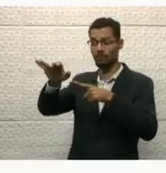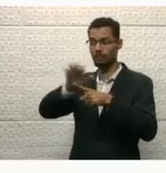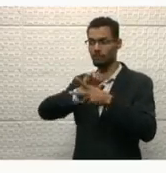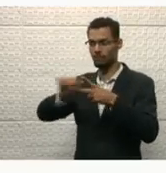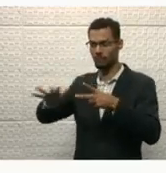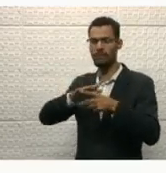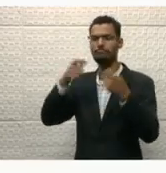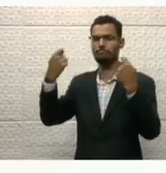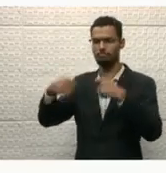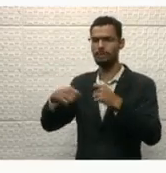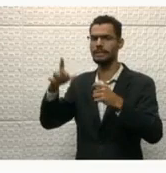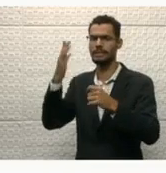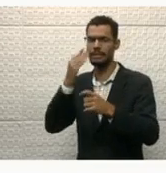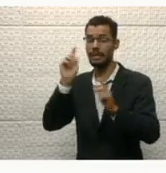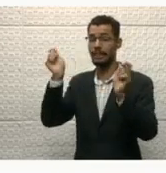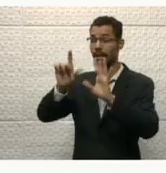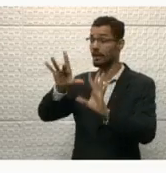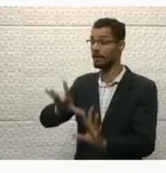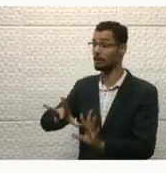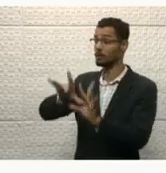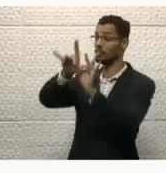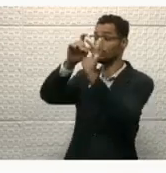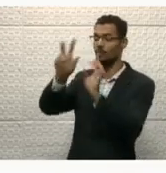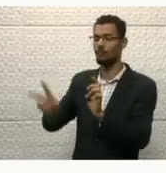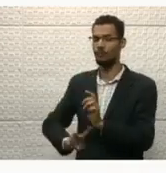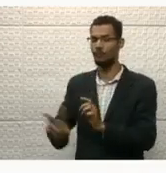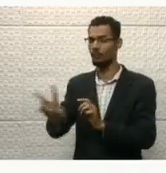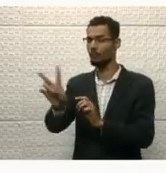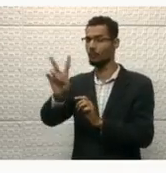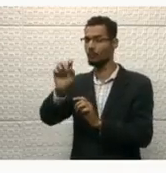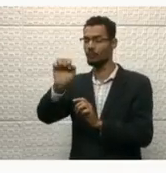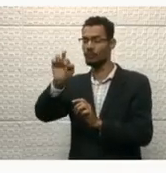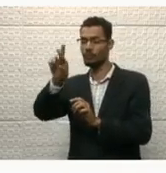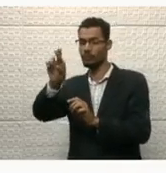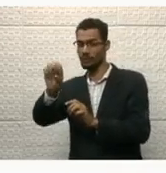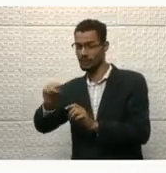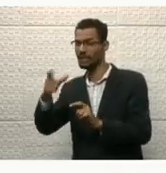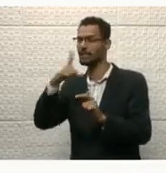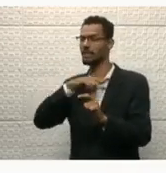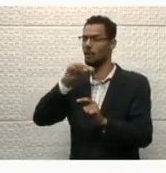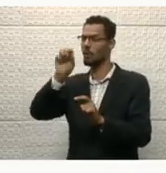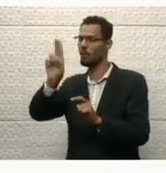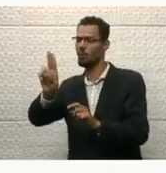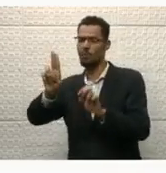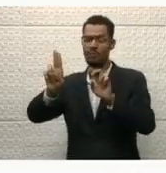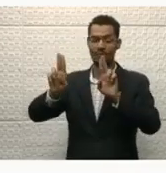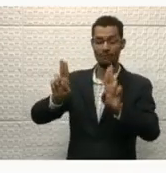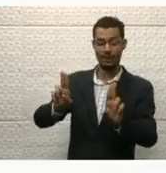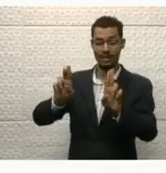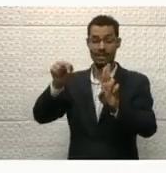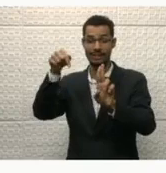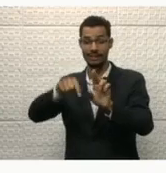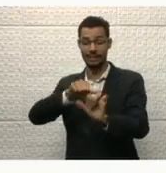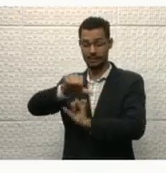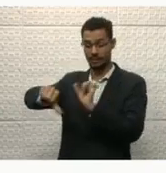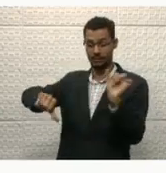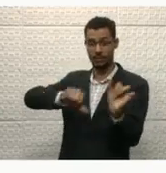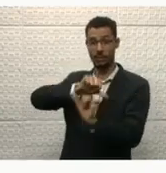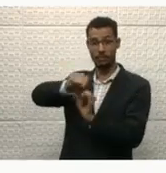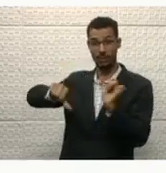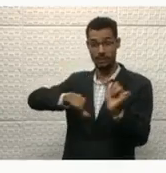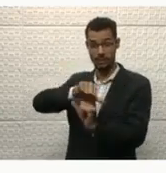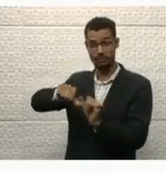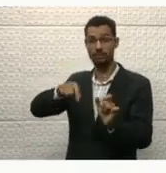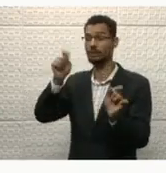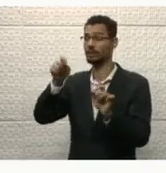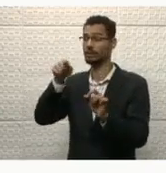ser satisfeitas para todos os vetores U e V pertencentes ao domínio da transformação, que